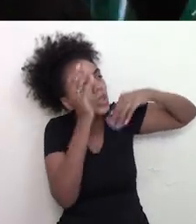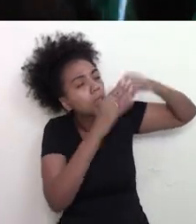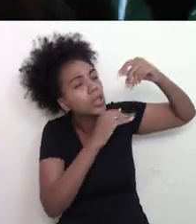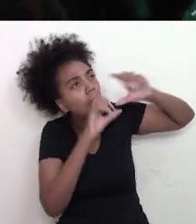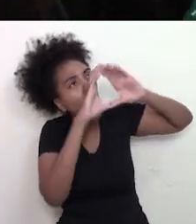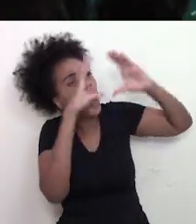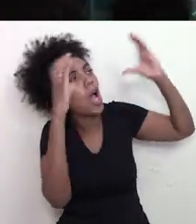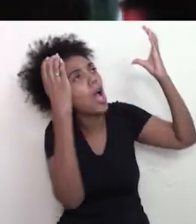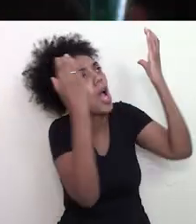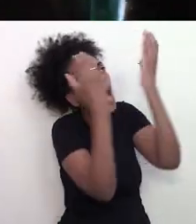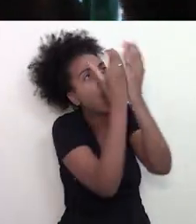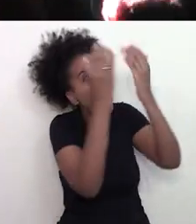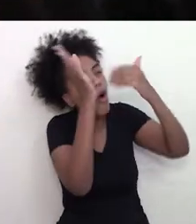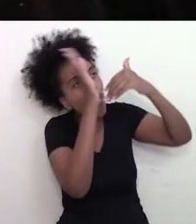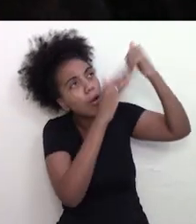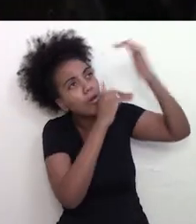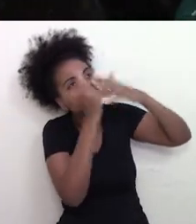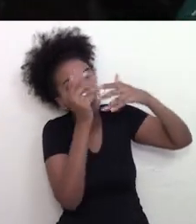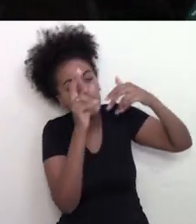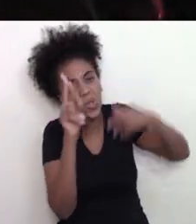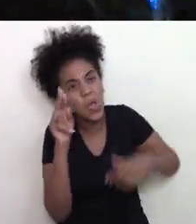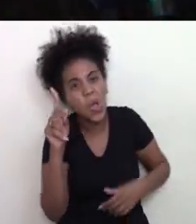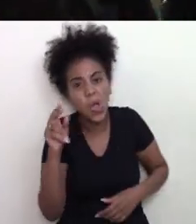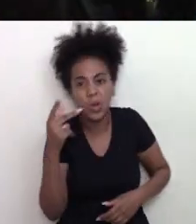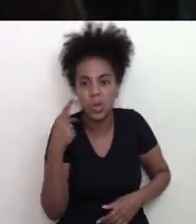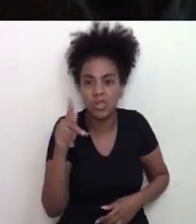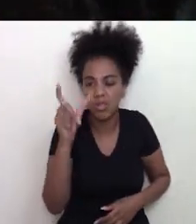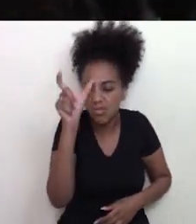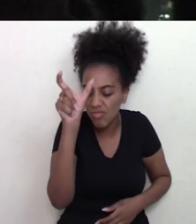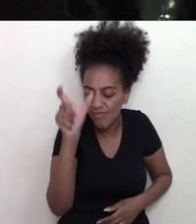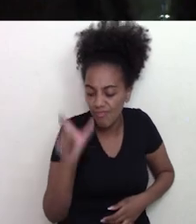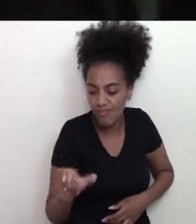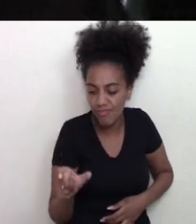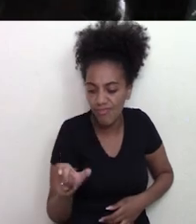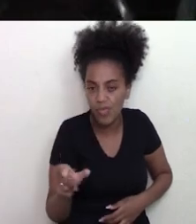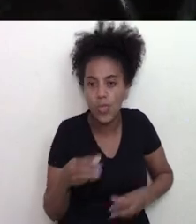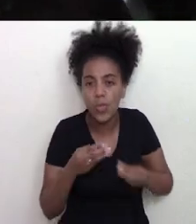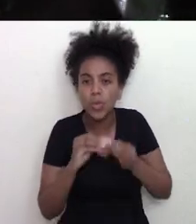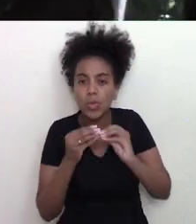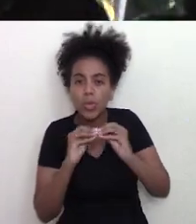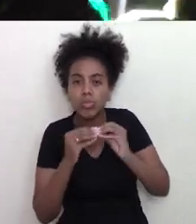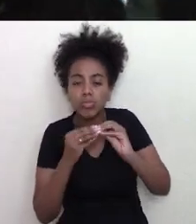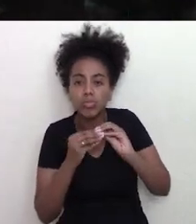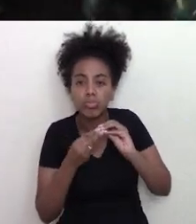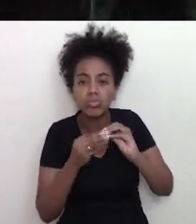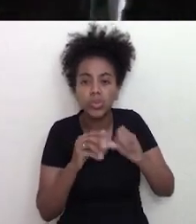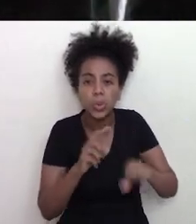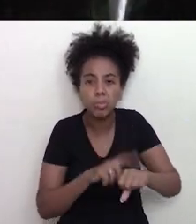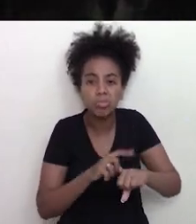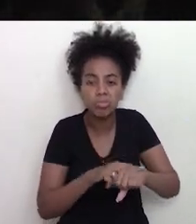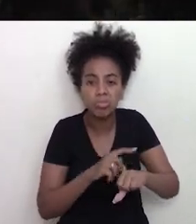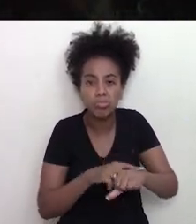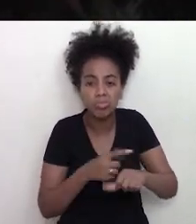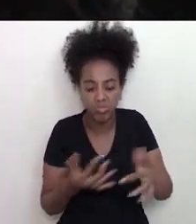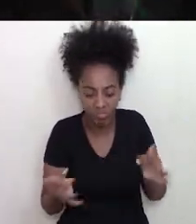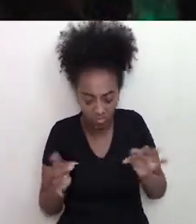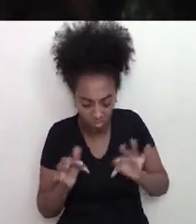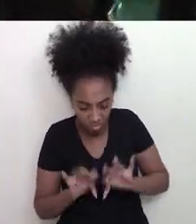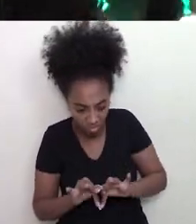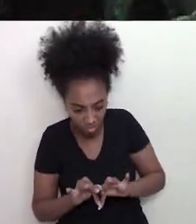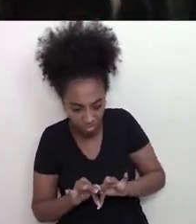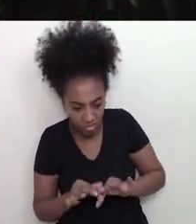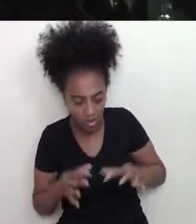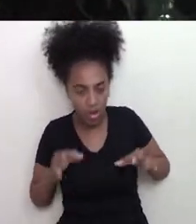brilho dela, nem se compara o seu. Deixa eu te dar um beijo, eu vou mostrar o tempo que perdeu. Que coisa louca, eu já sabia. Enquanto